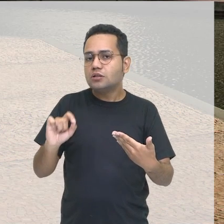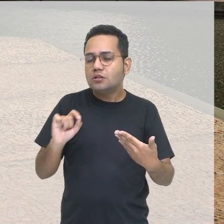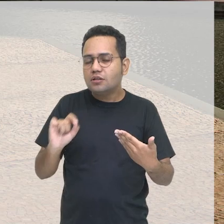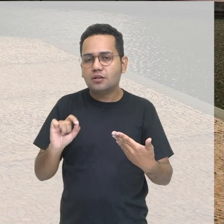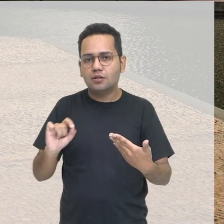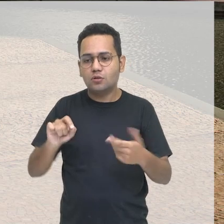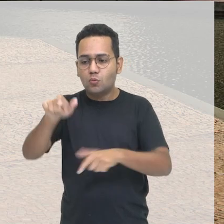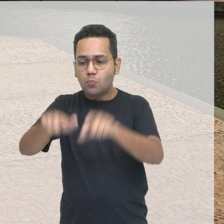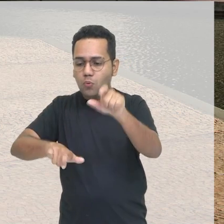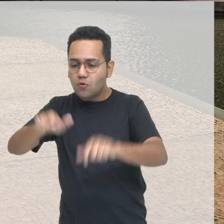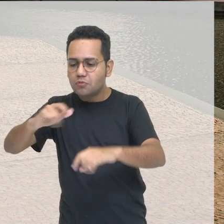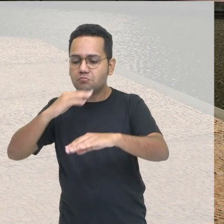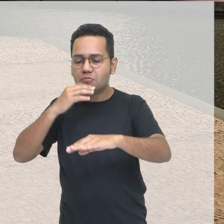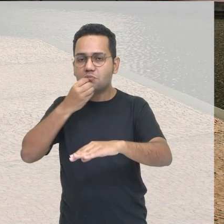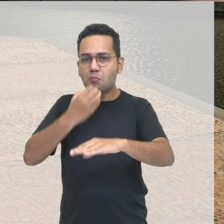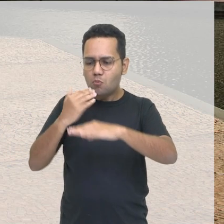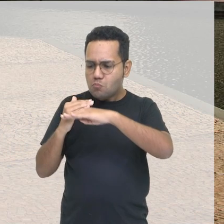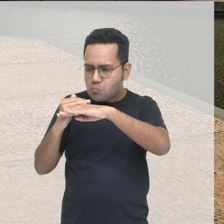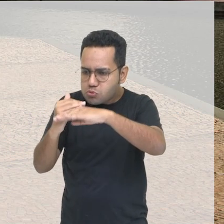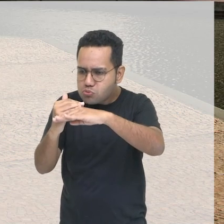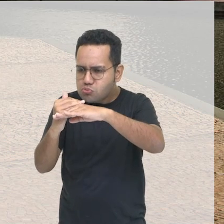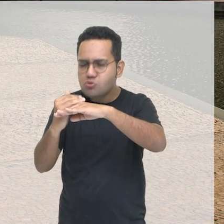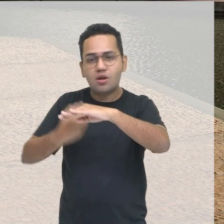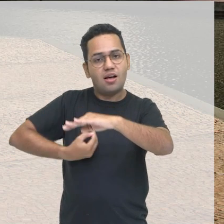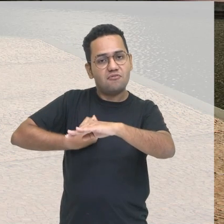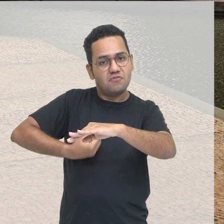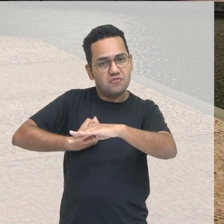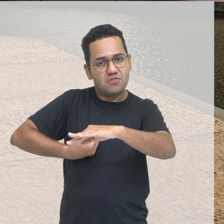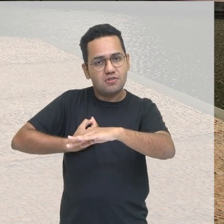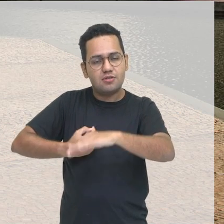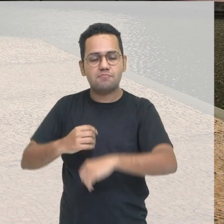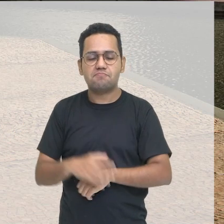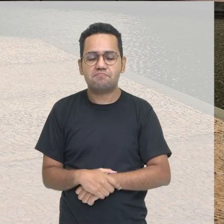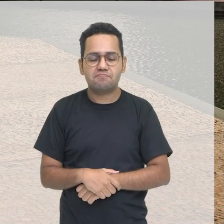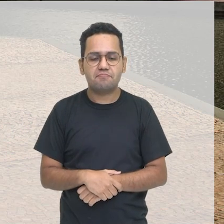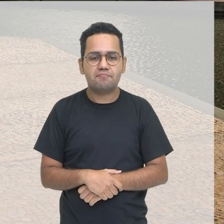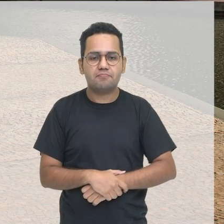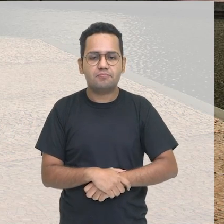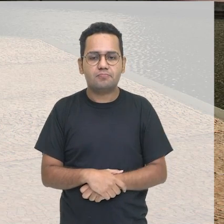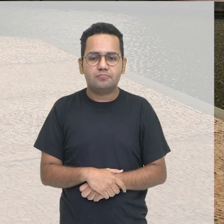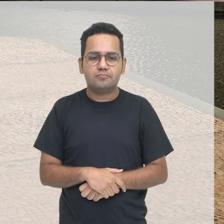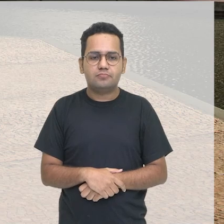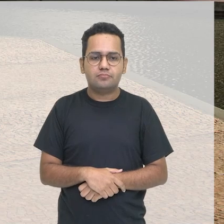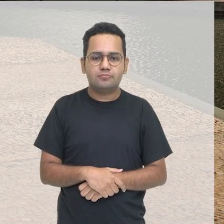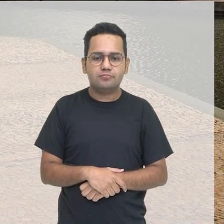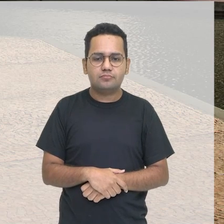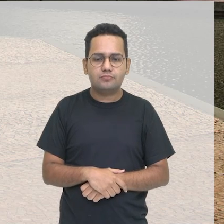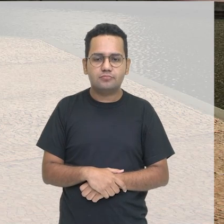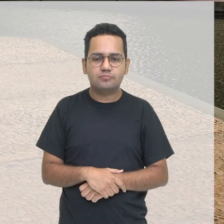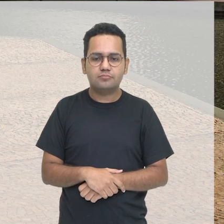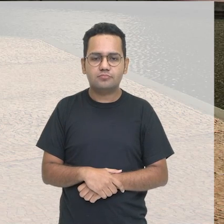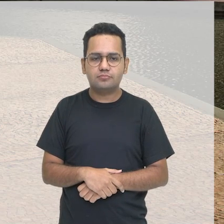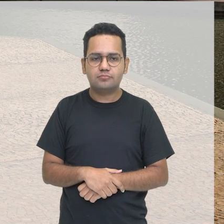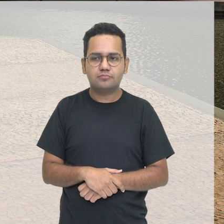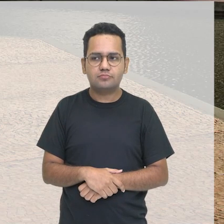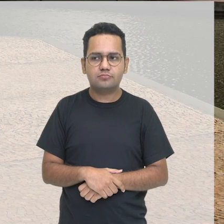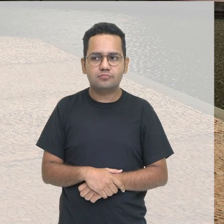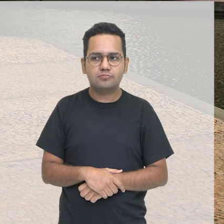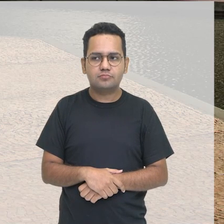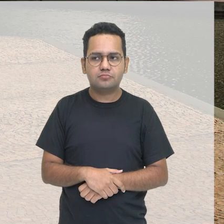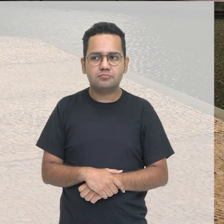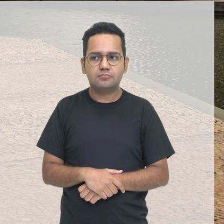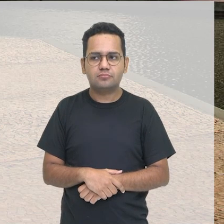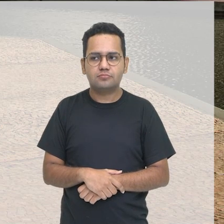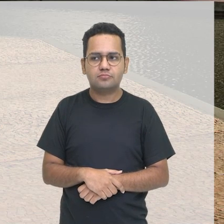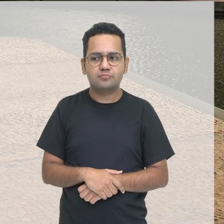daquela determinada sociedade, daquela nação, daquele país, certo? Muito bem. E aí nós